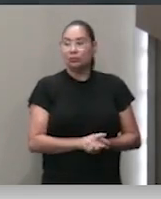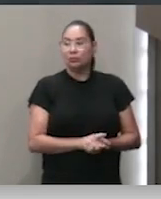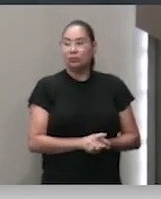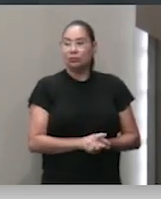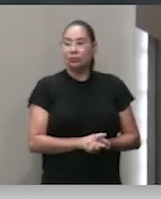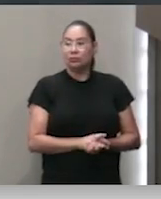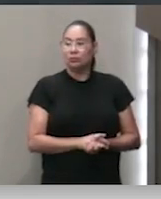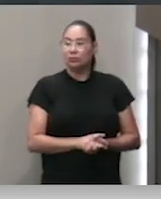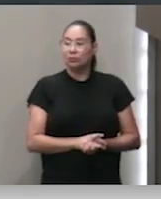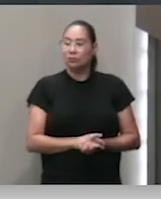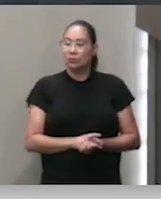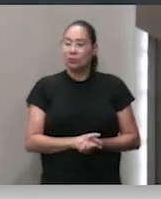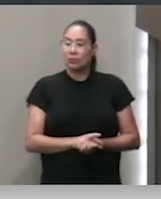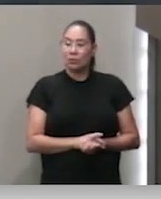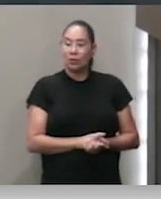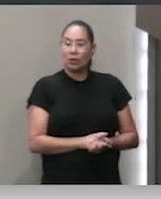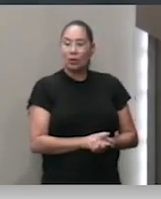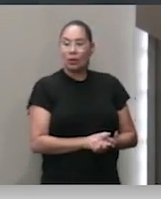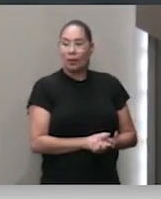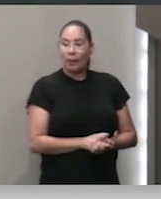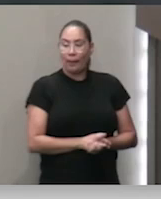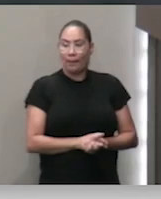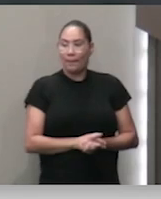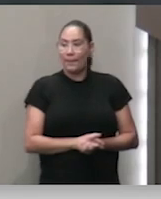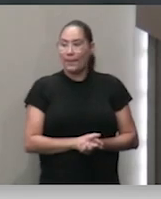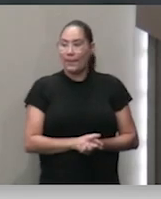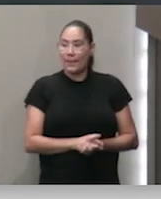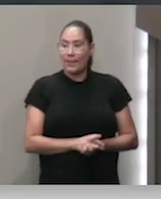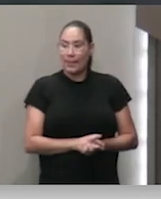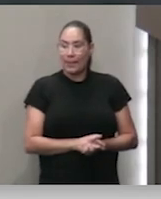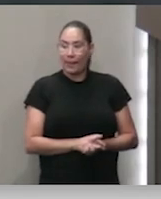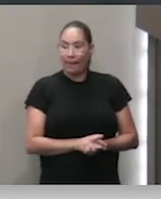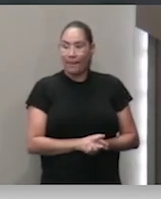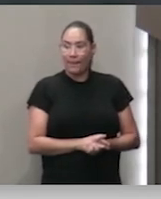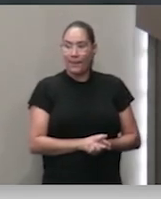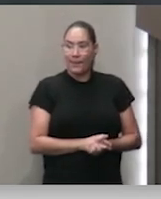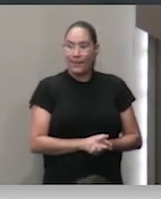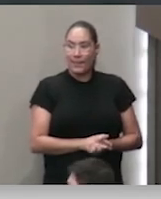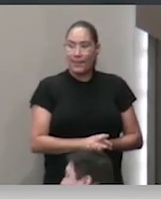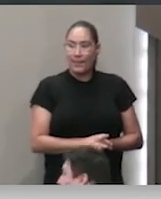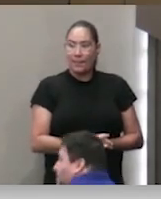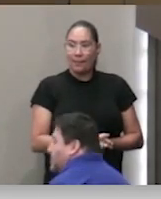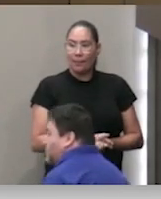nosso futuro presidente, questão de ordem. Luiz Valendorf, aí.